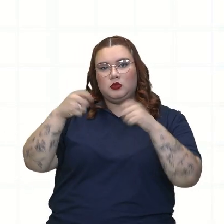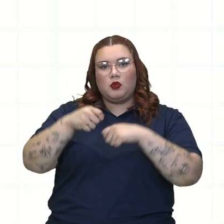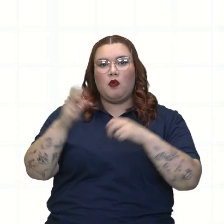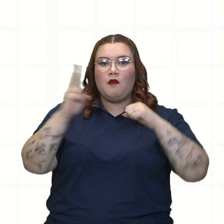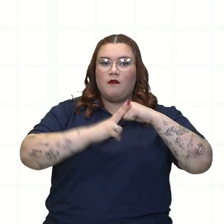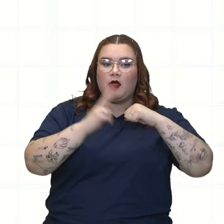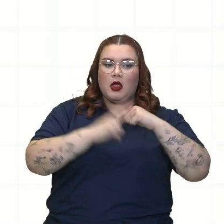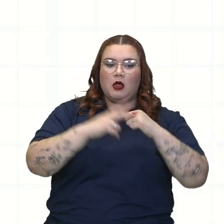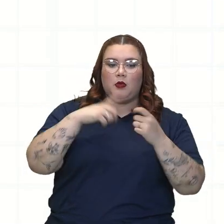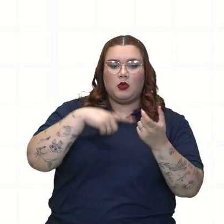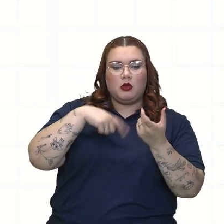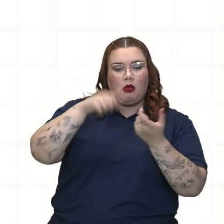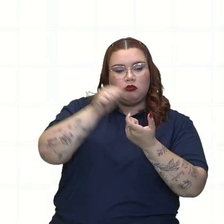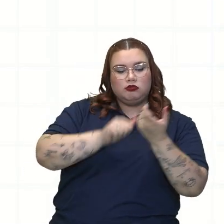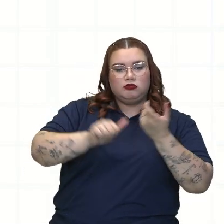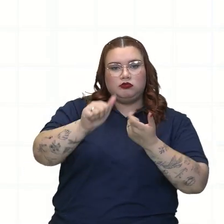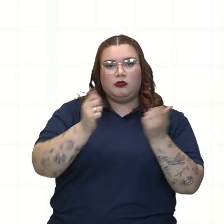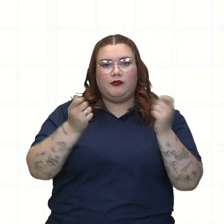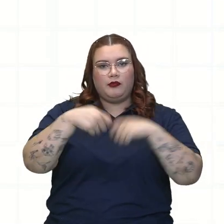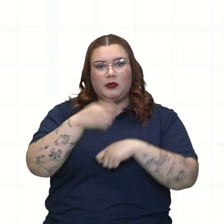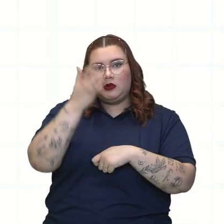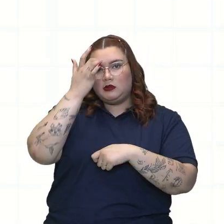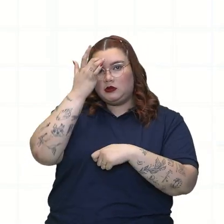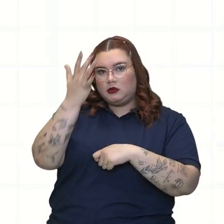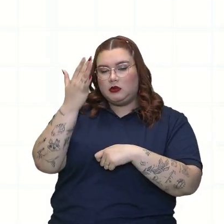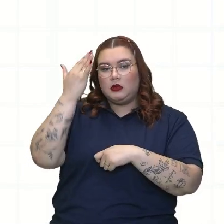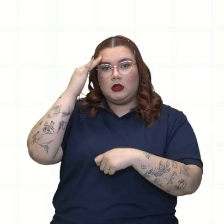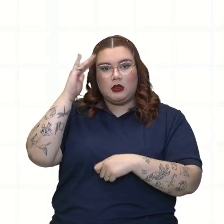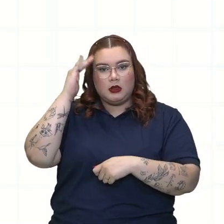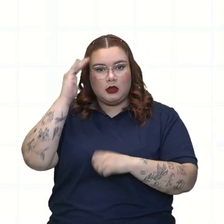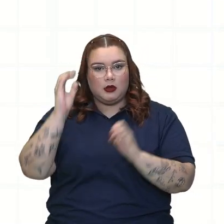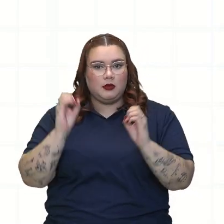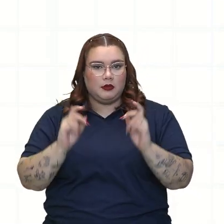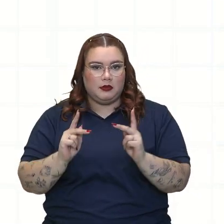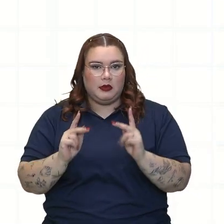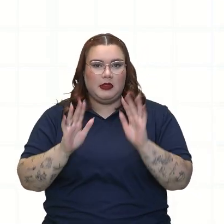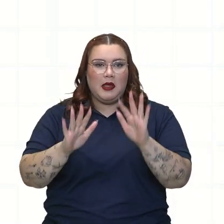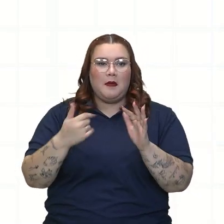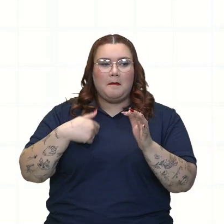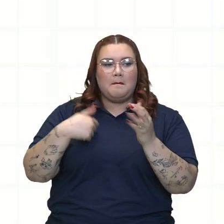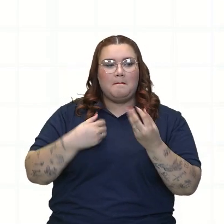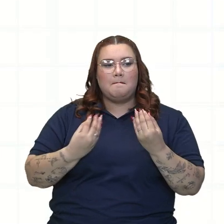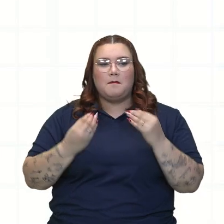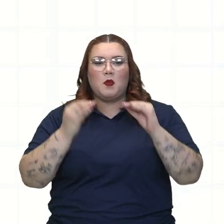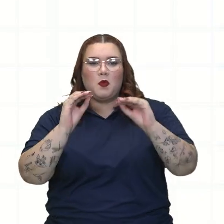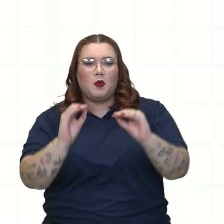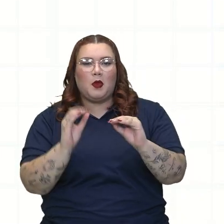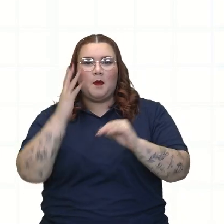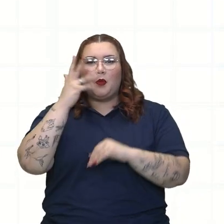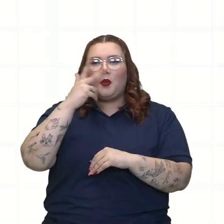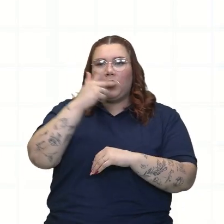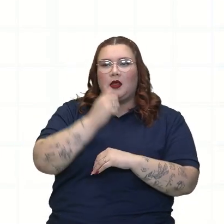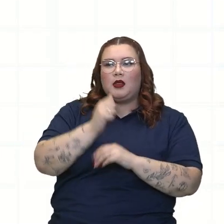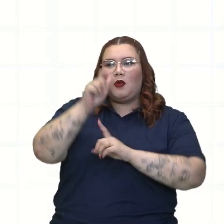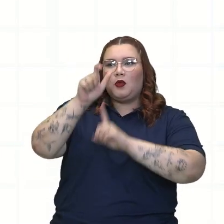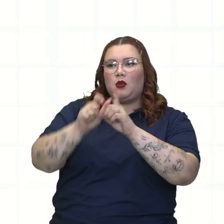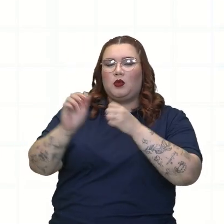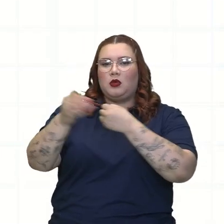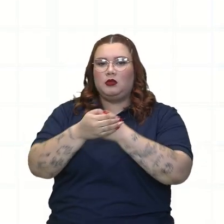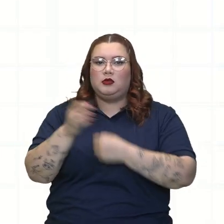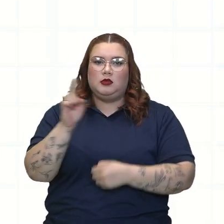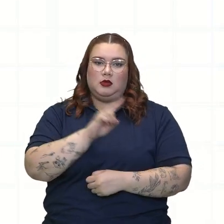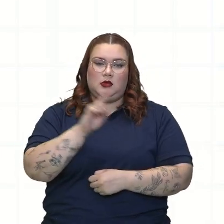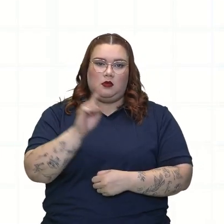tem fluidez. Então, sujeito oculto não é só para enfeitar o texto, não, tá, gente? É, na verdade,